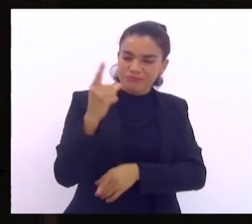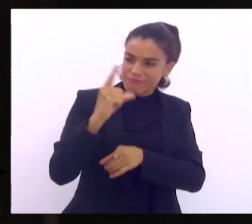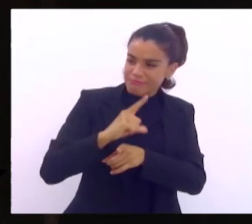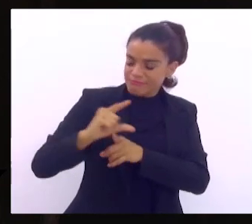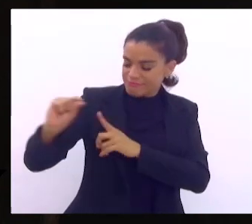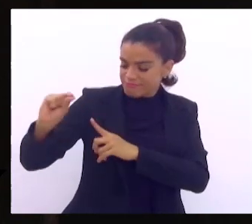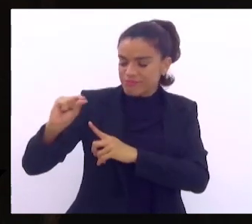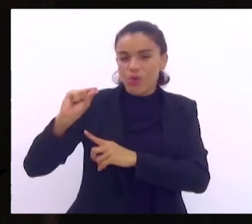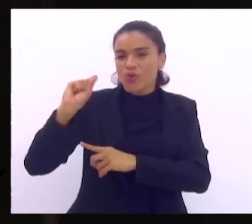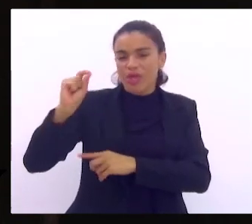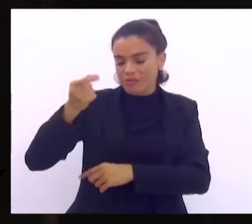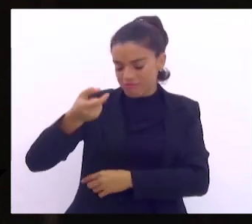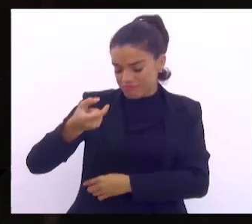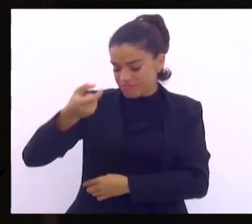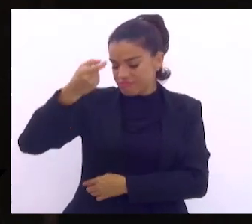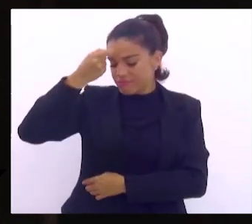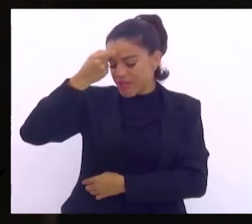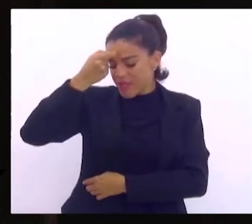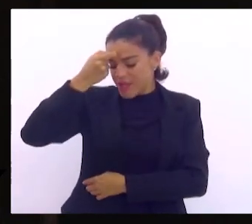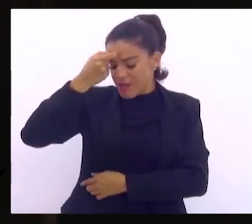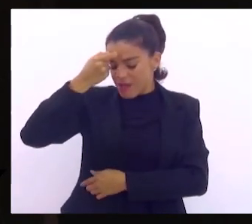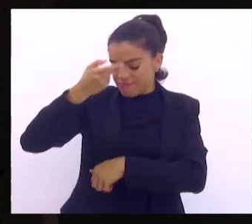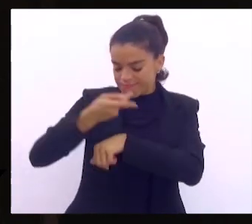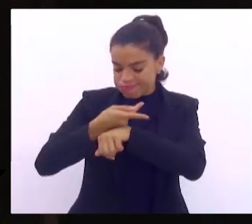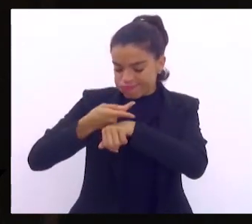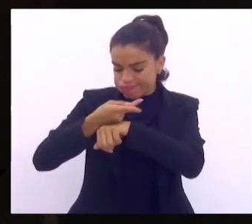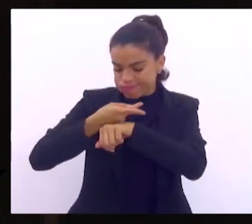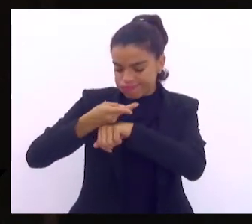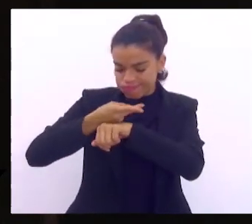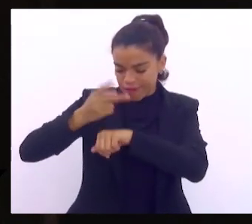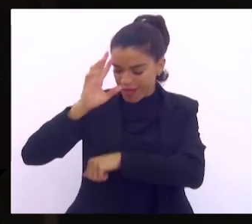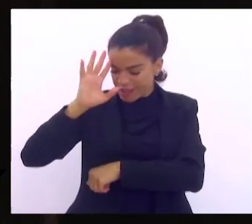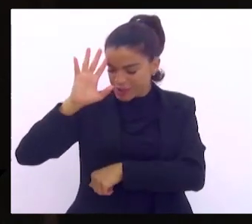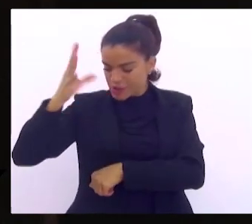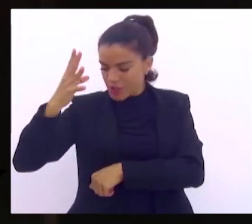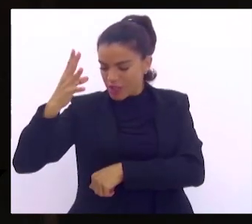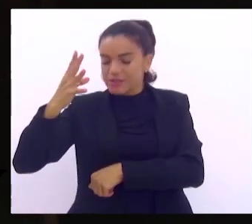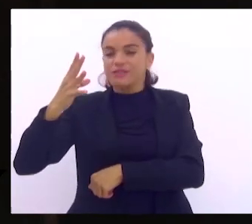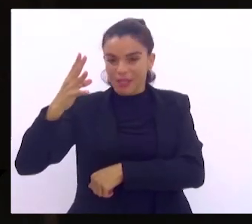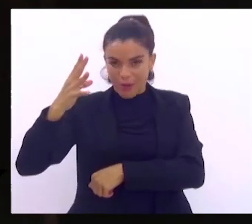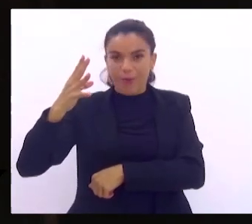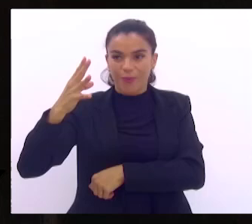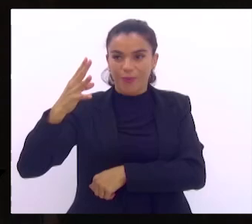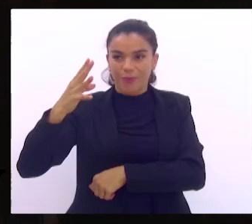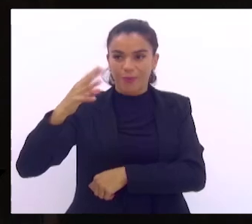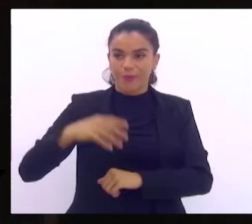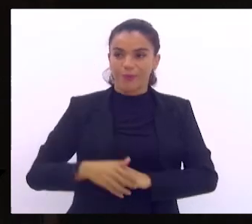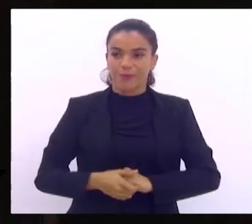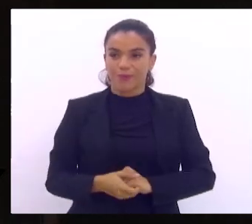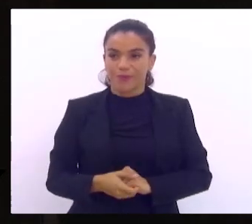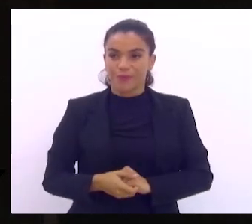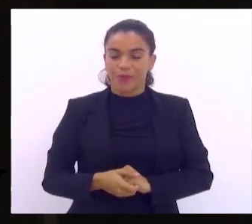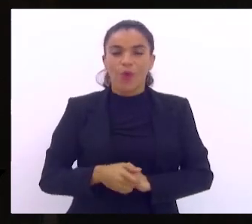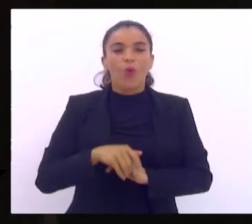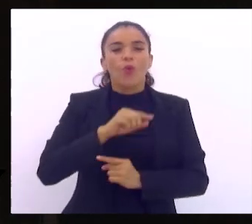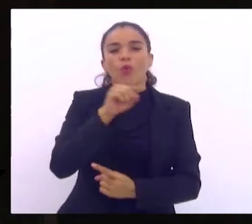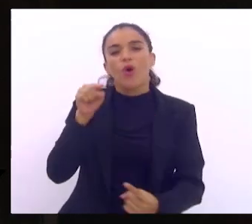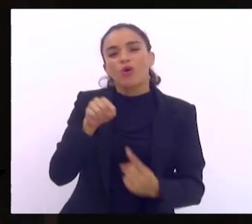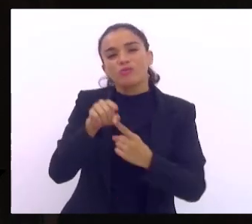com caminhos para a resolução final pelo nosso